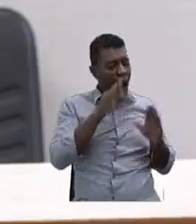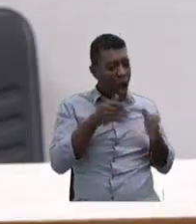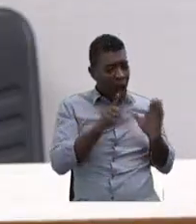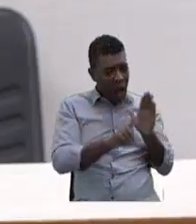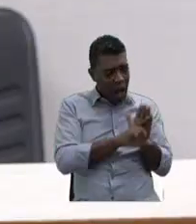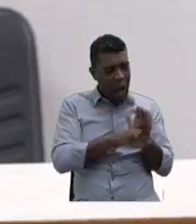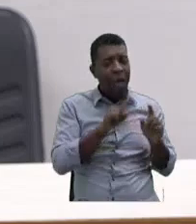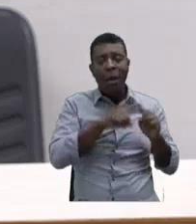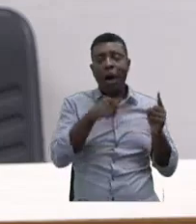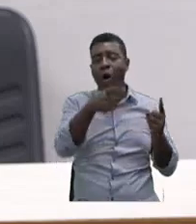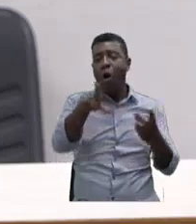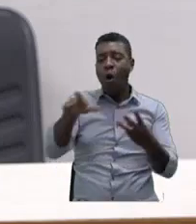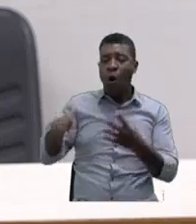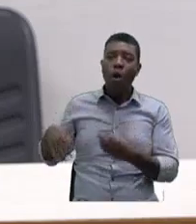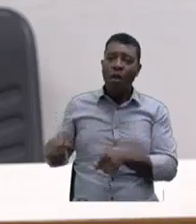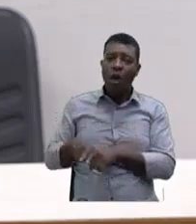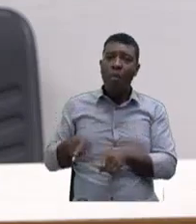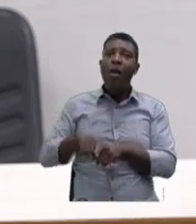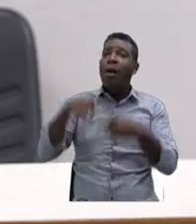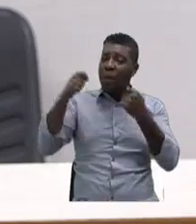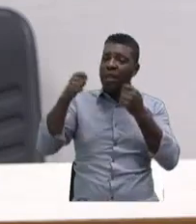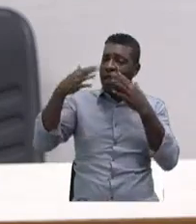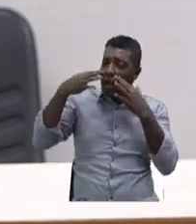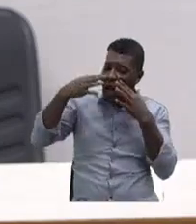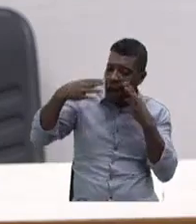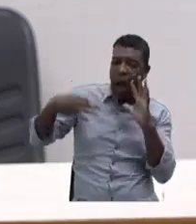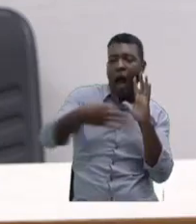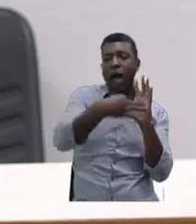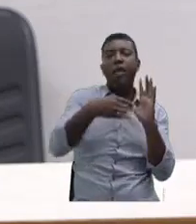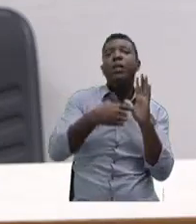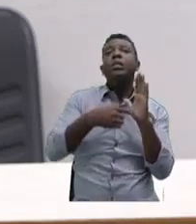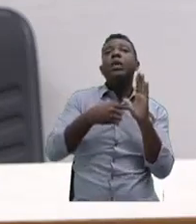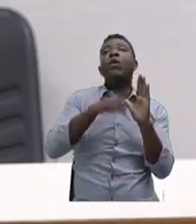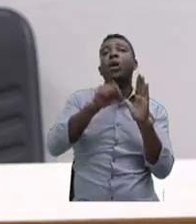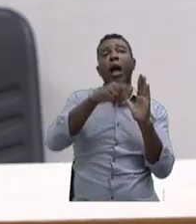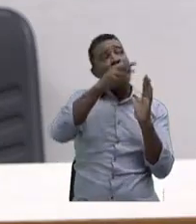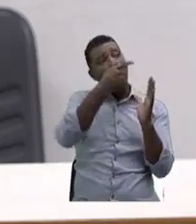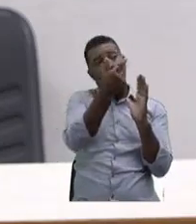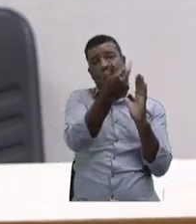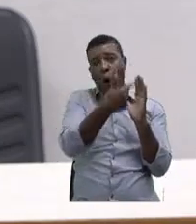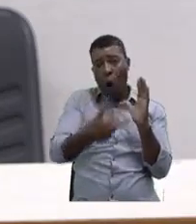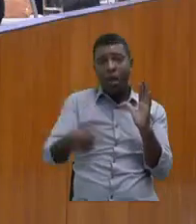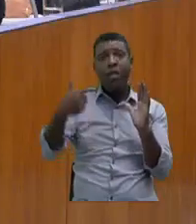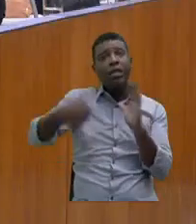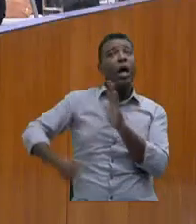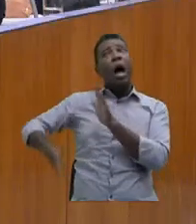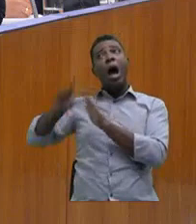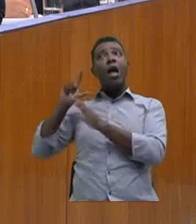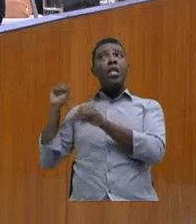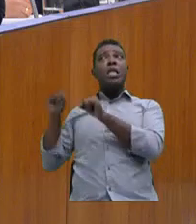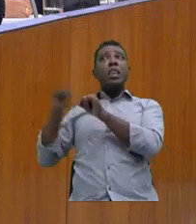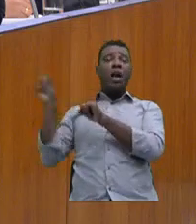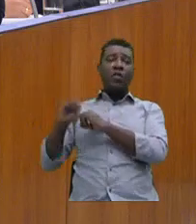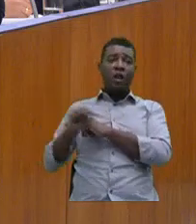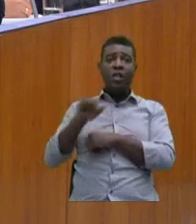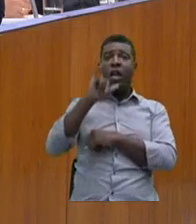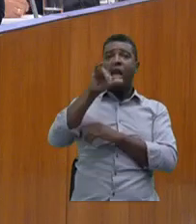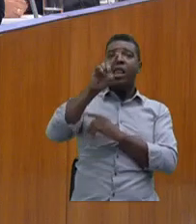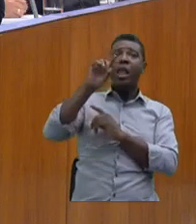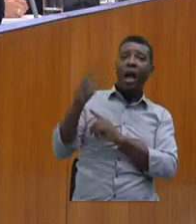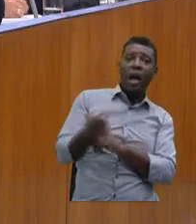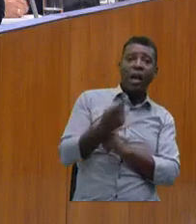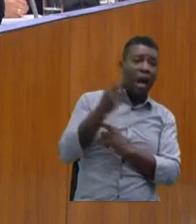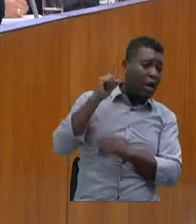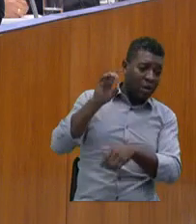Secretaria, tenham em consideração, de uma vez por todas, coisa que nunca fizemos, o IDH do Estado de